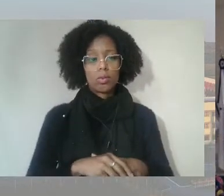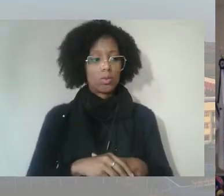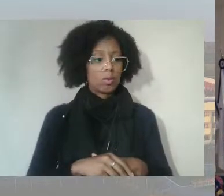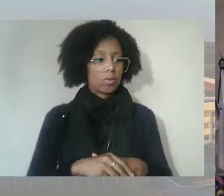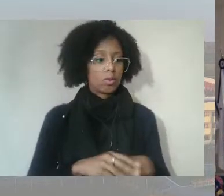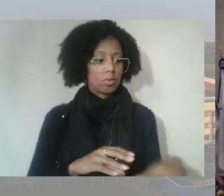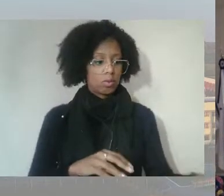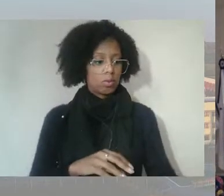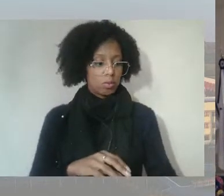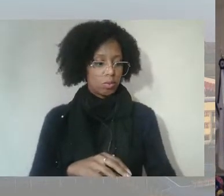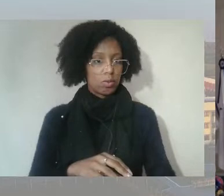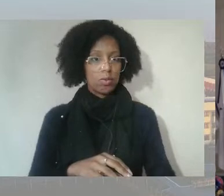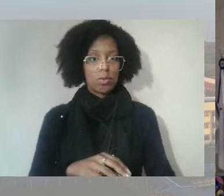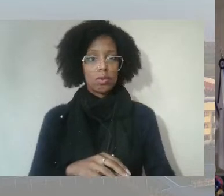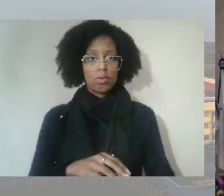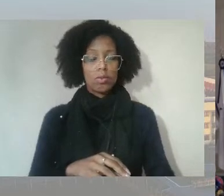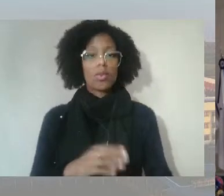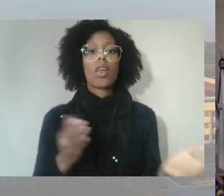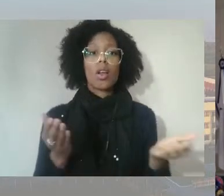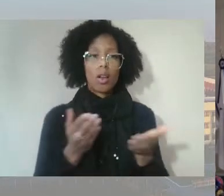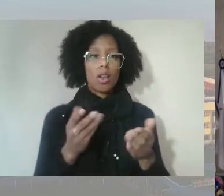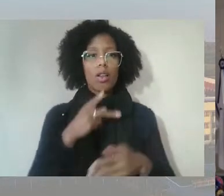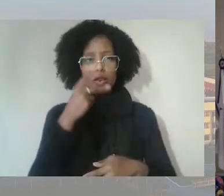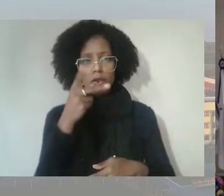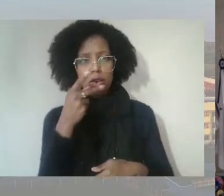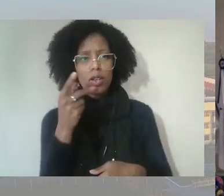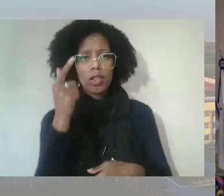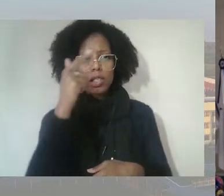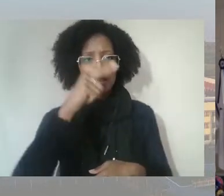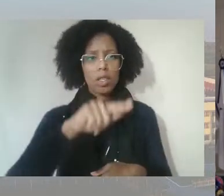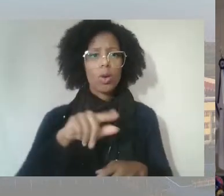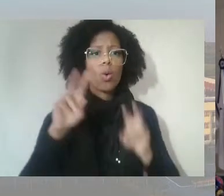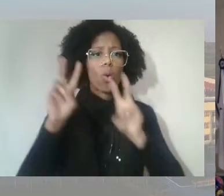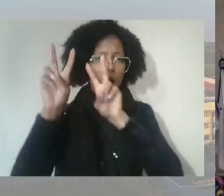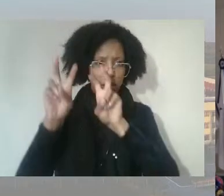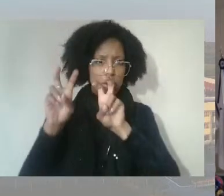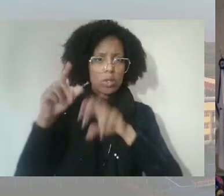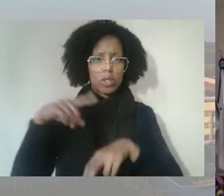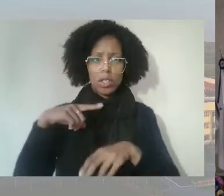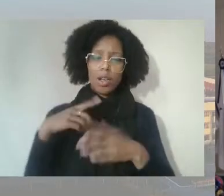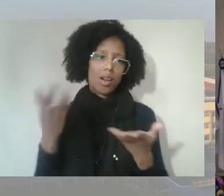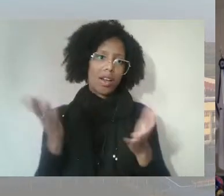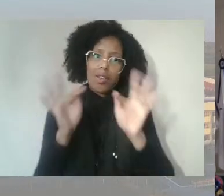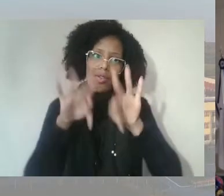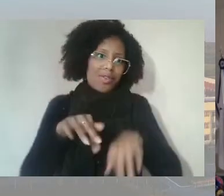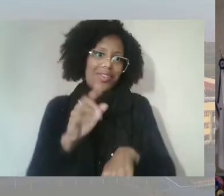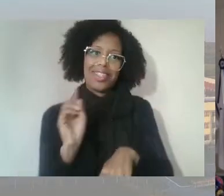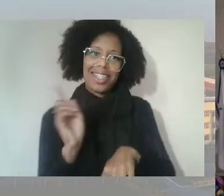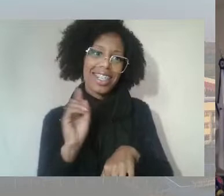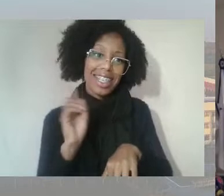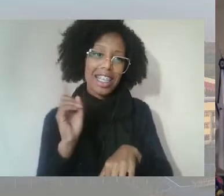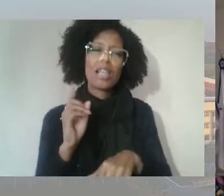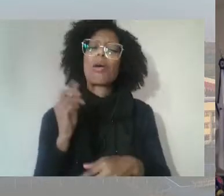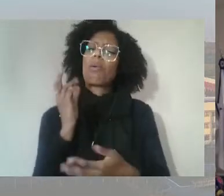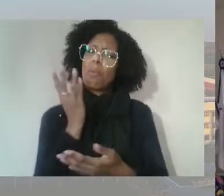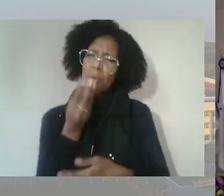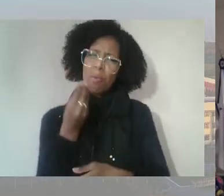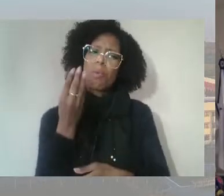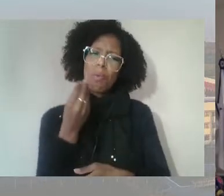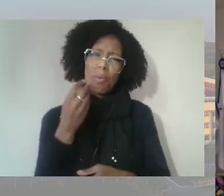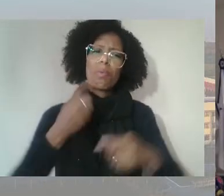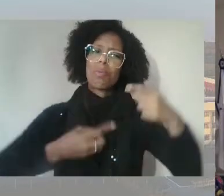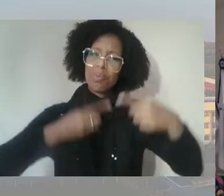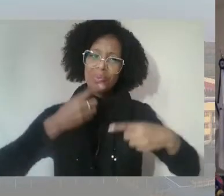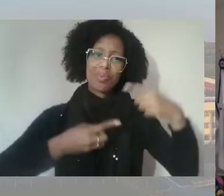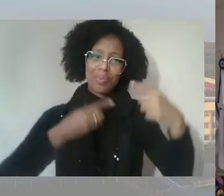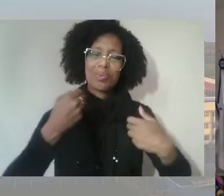conforme foi dito, só queria pegar um gancho nas falas, né? É um assunto que não vai se encerrar hoje, tem muito ainda a ser discutido, então